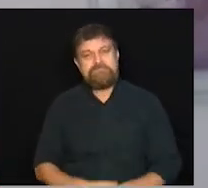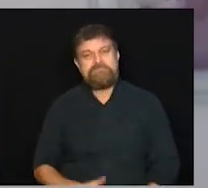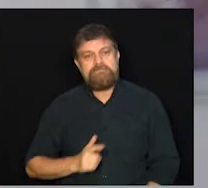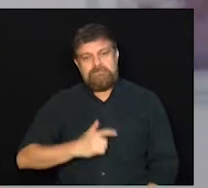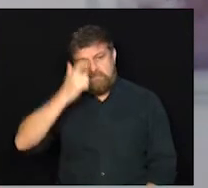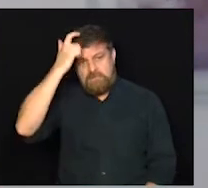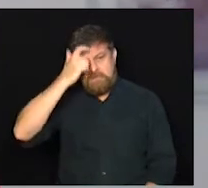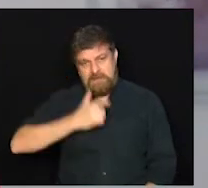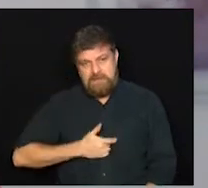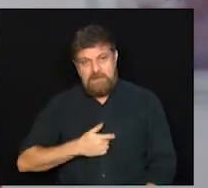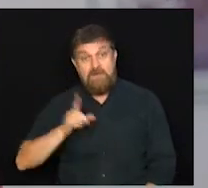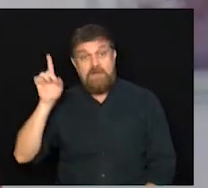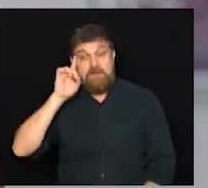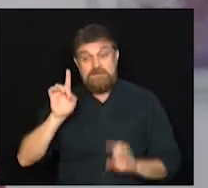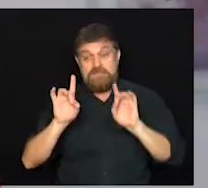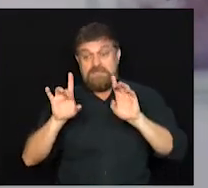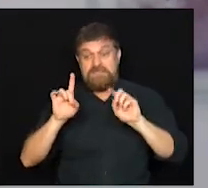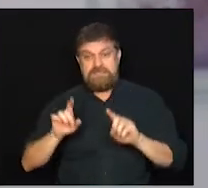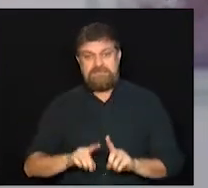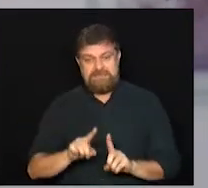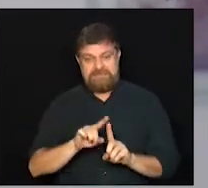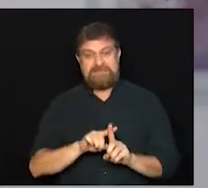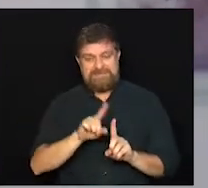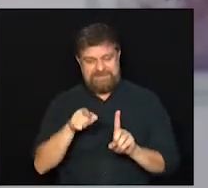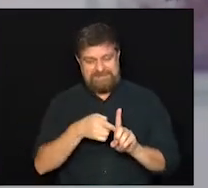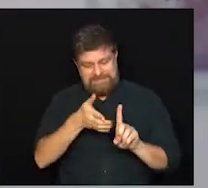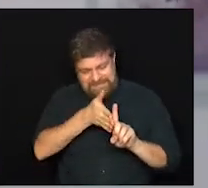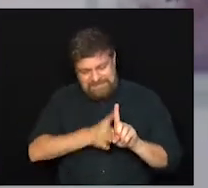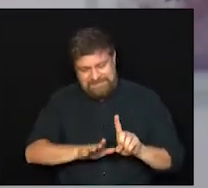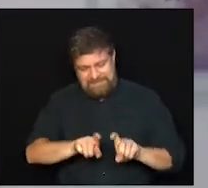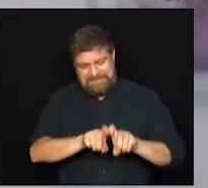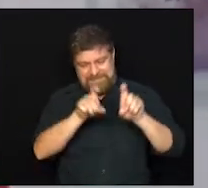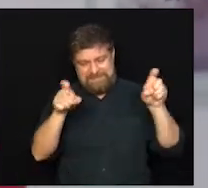obstetra. Hoje é dia dos obstetras, tá?